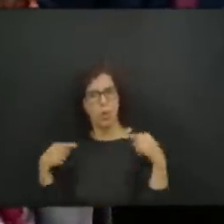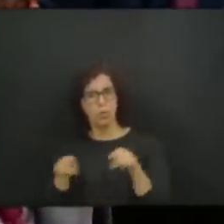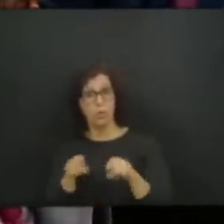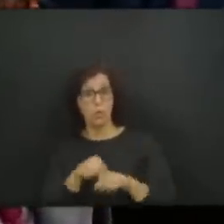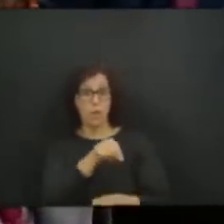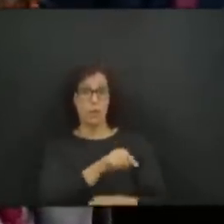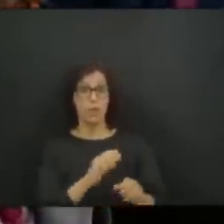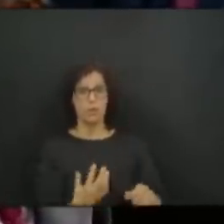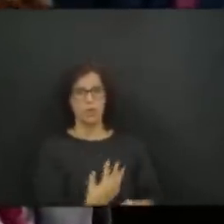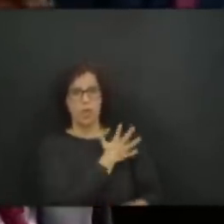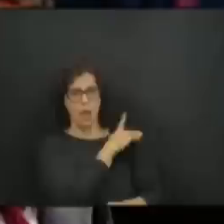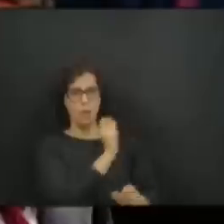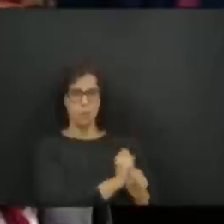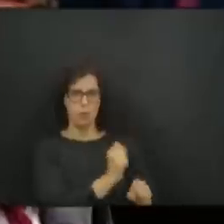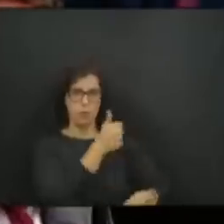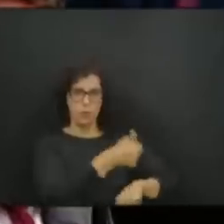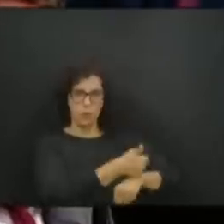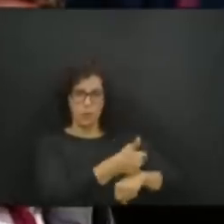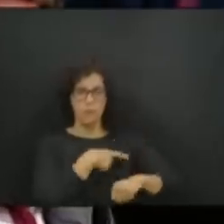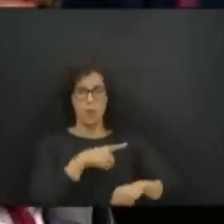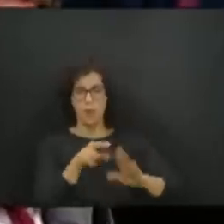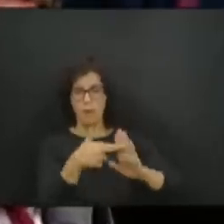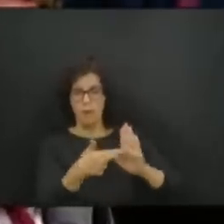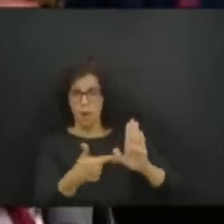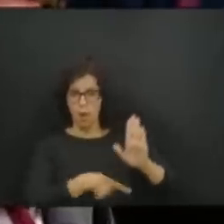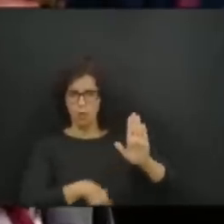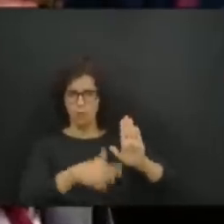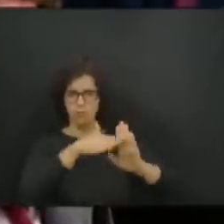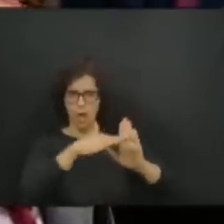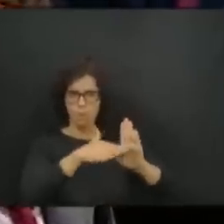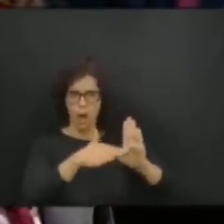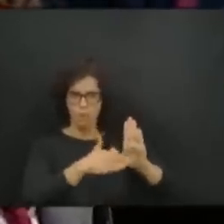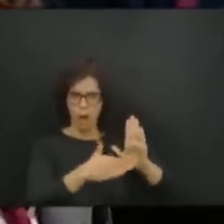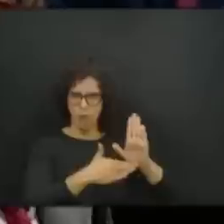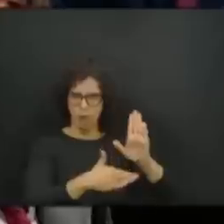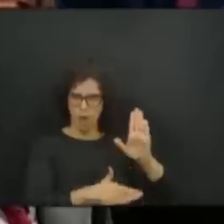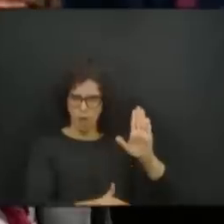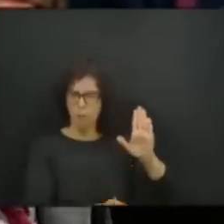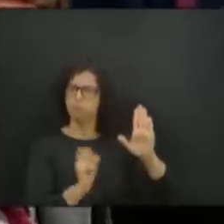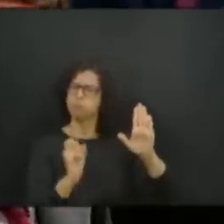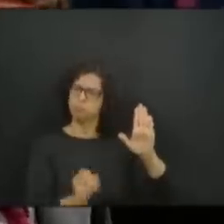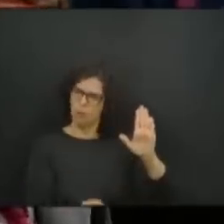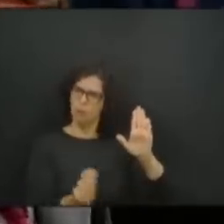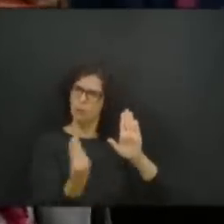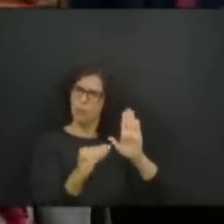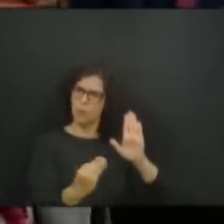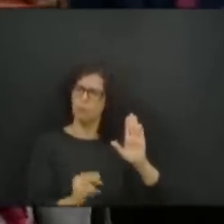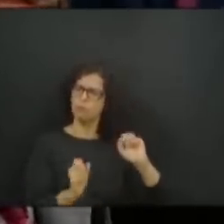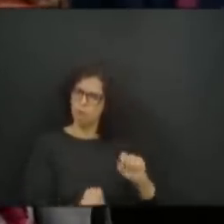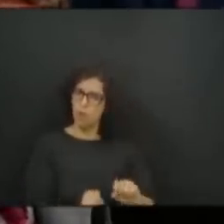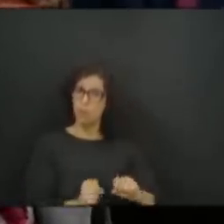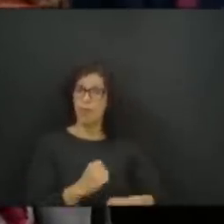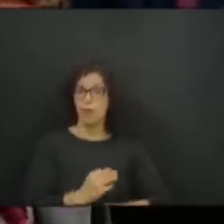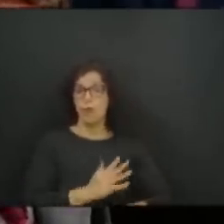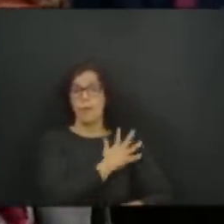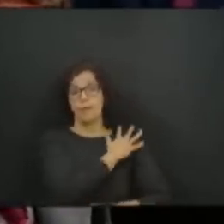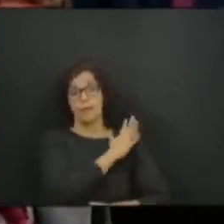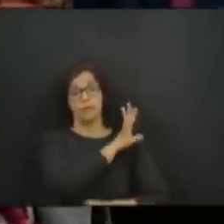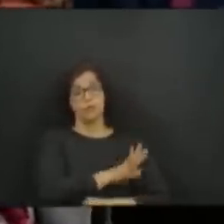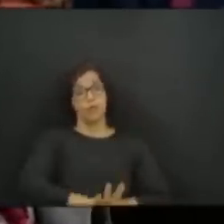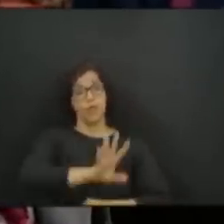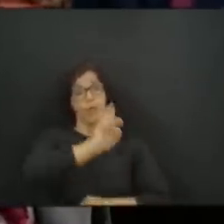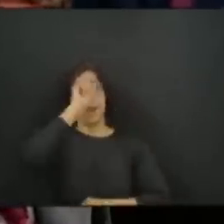mais se o comando-geral quiser colocar outros critérios ainda demais critérios ele pode colocar então assim eu penso que